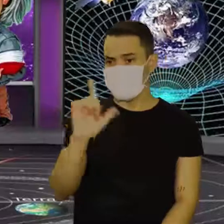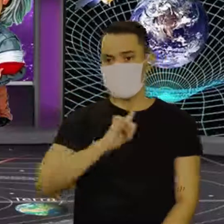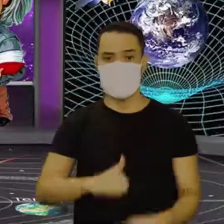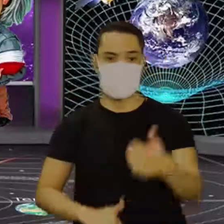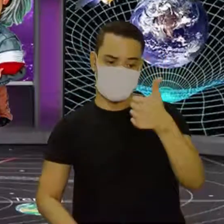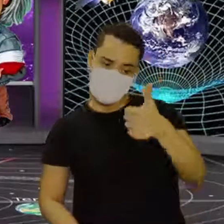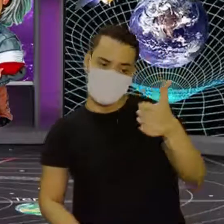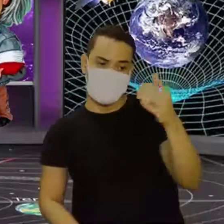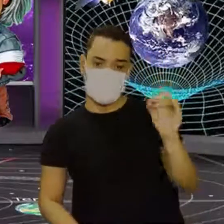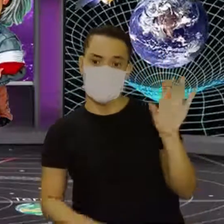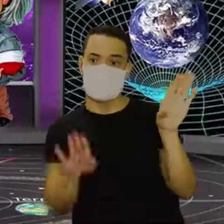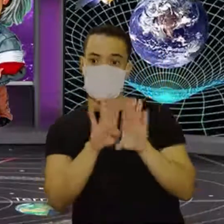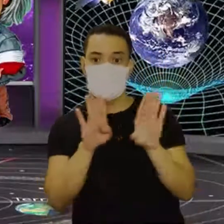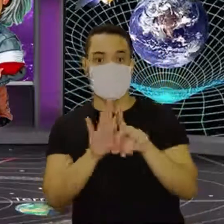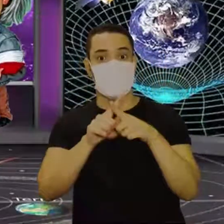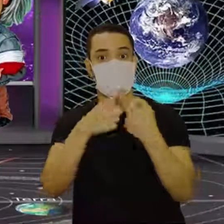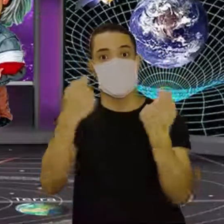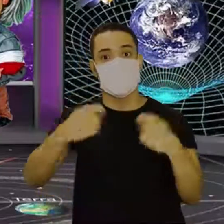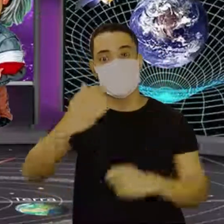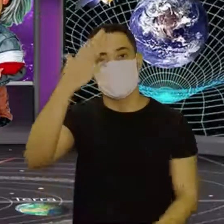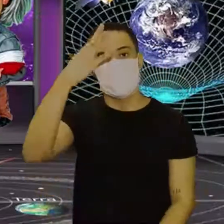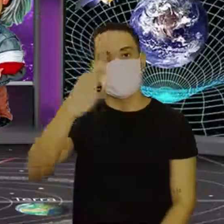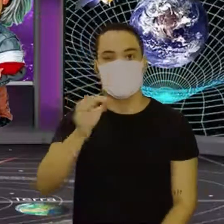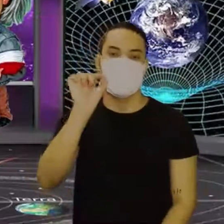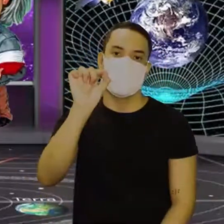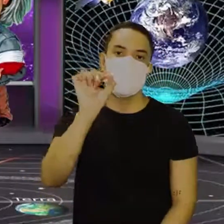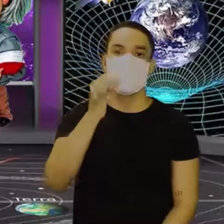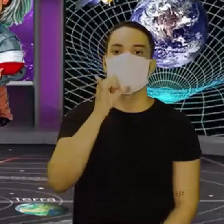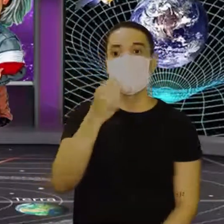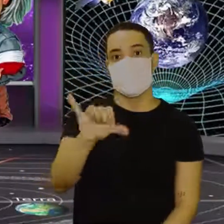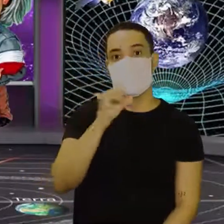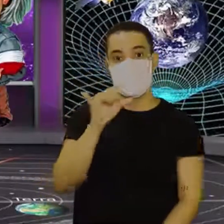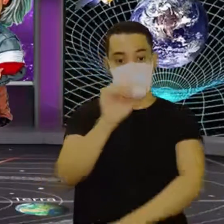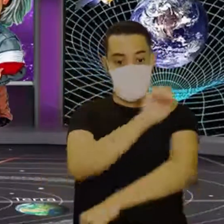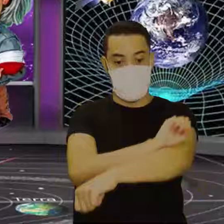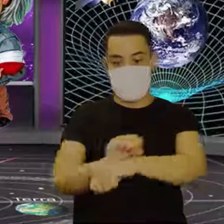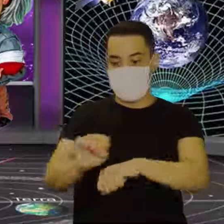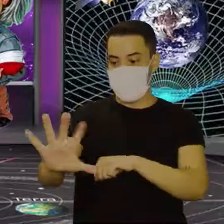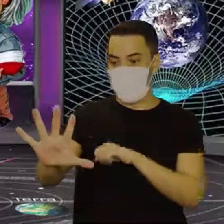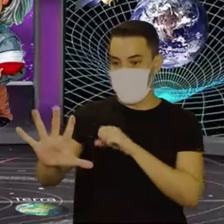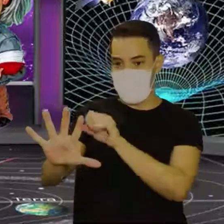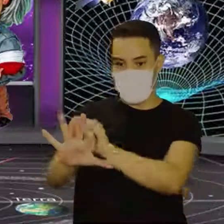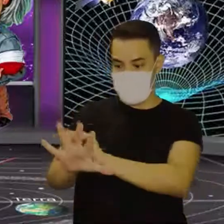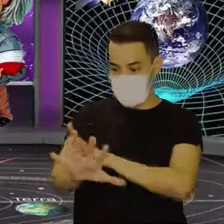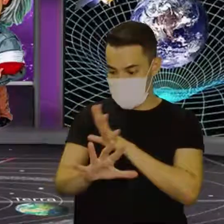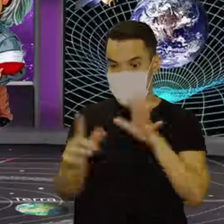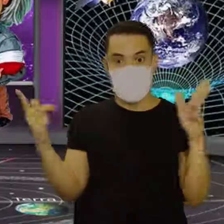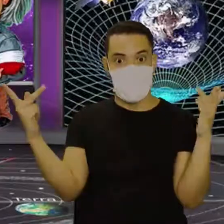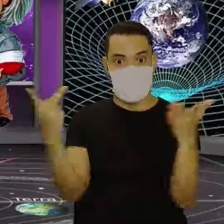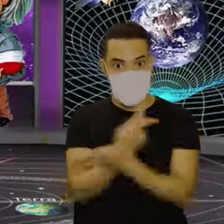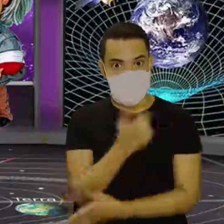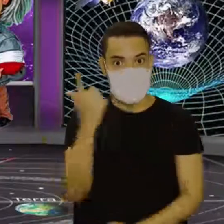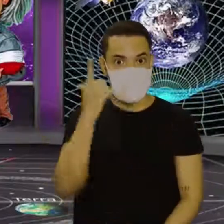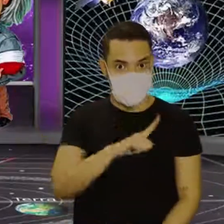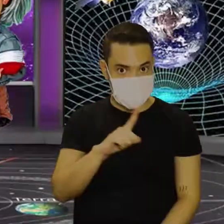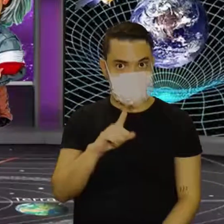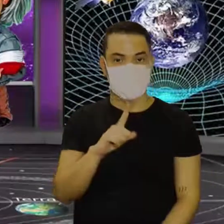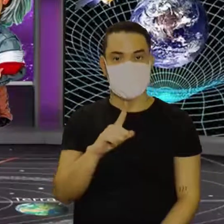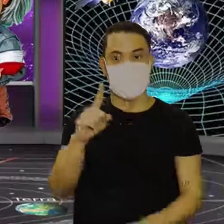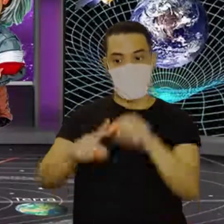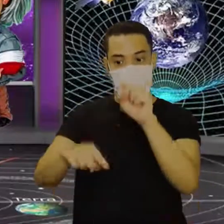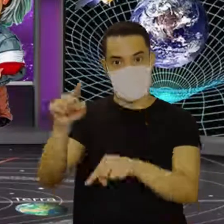110. Só que você tem que entender uma coisa. A corrente elétrica que passa para alimentar aquele